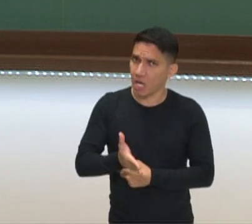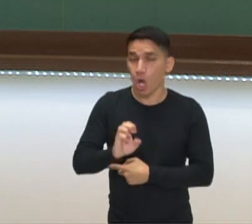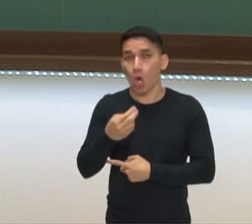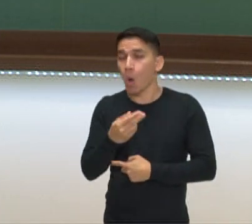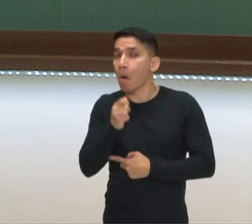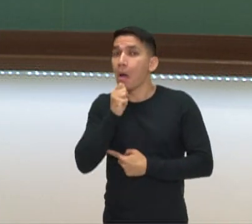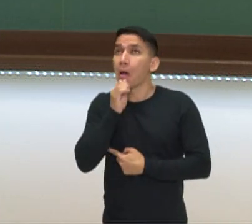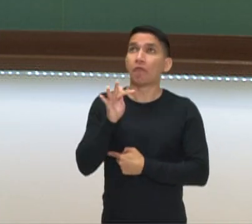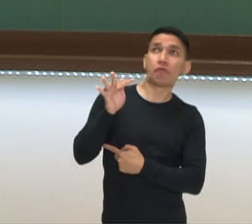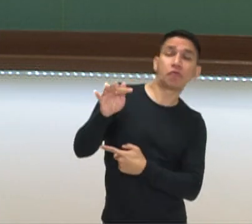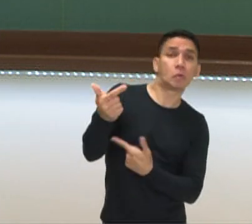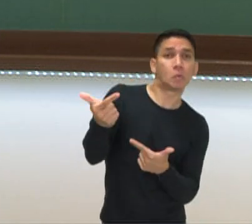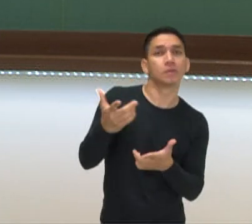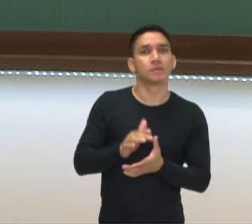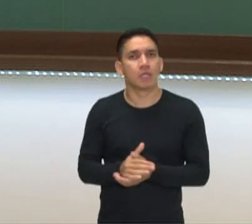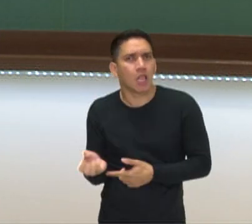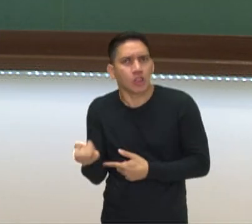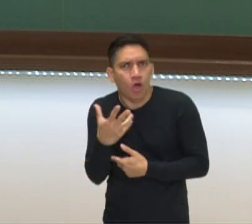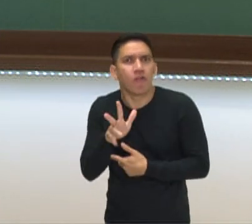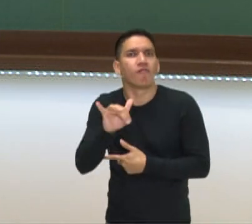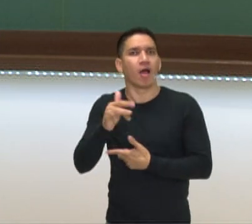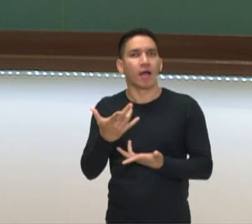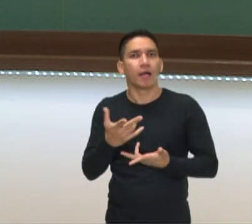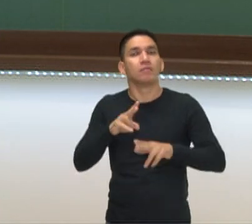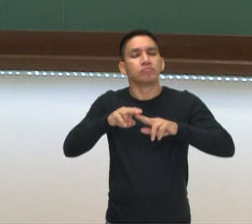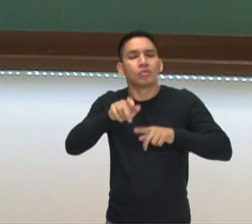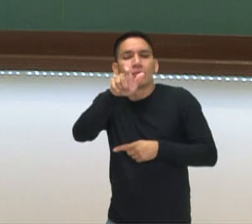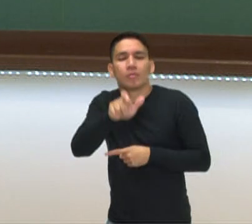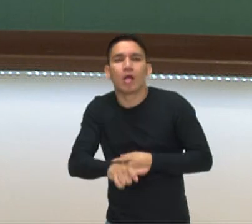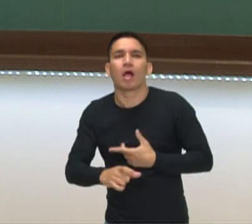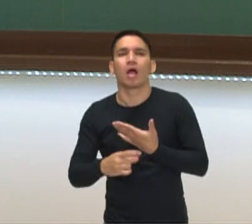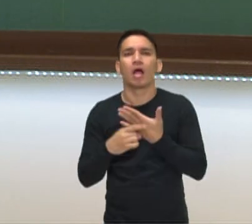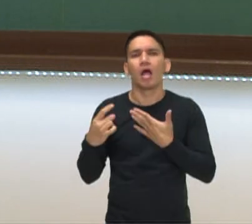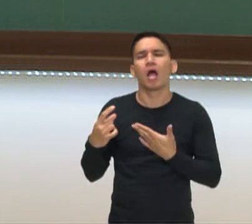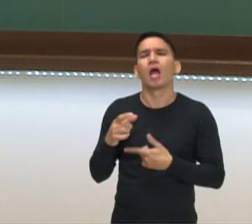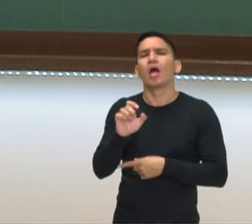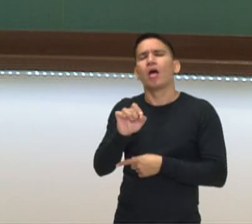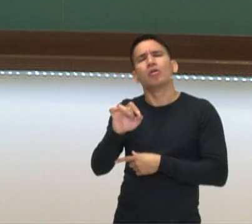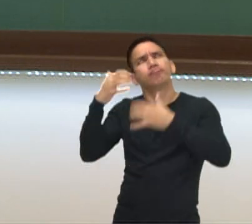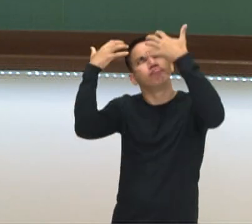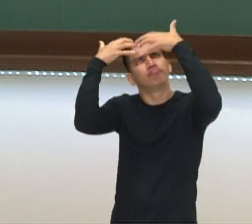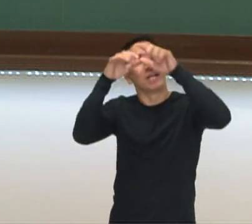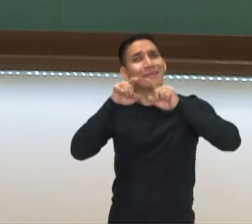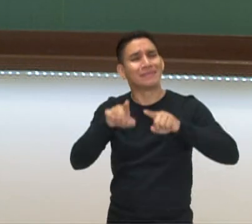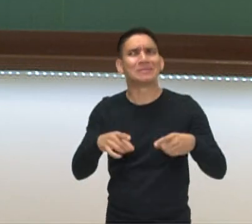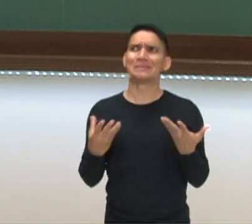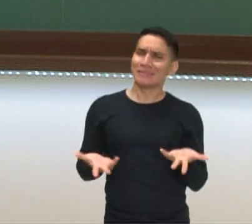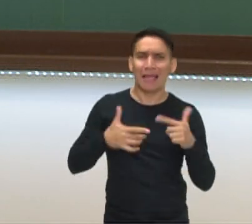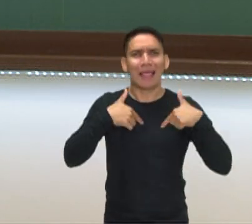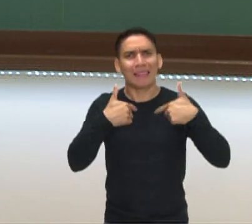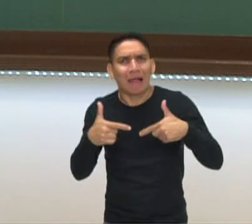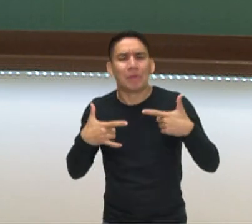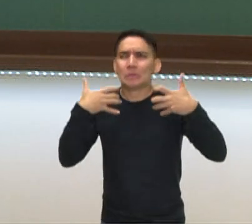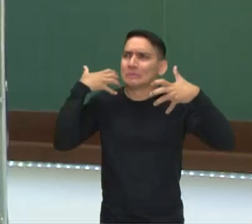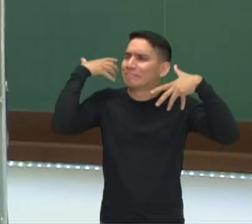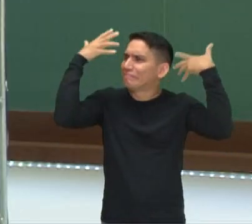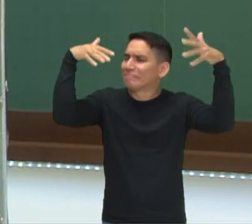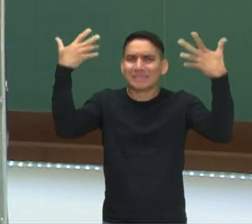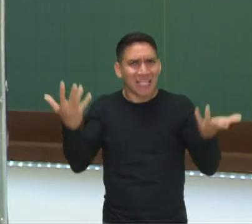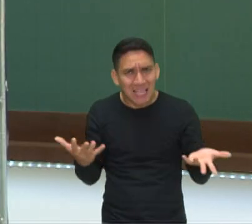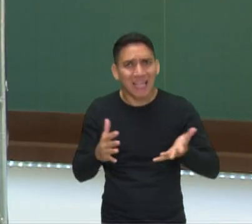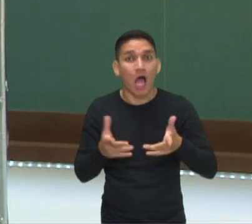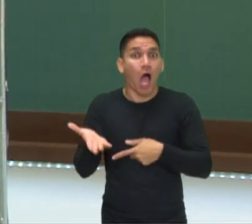coisas novas. Então, o Durkheim estava preocupado com essas questões. Olha só o trabalho, que coisa louca, né? Antes a galera fazia um